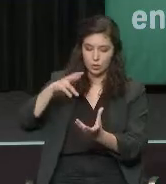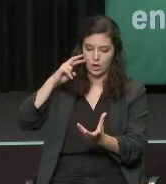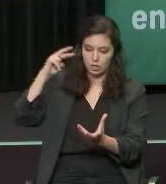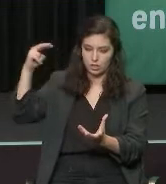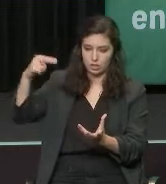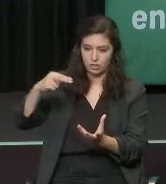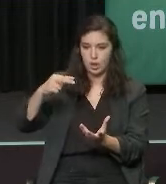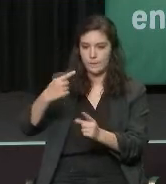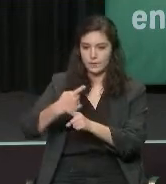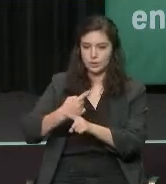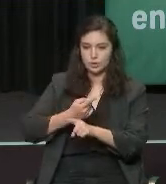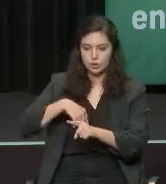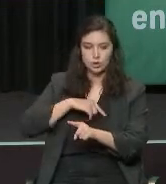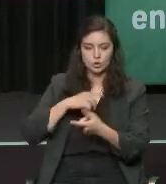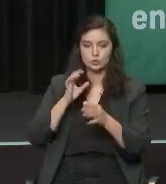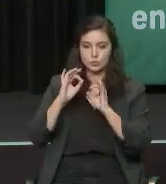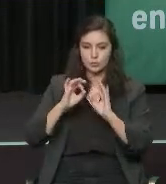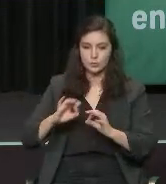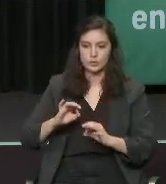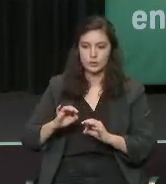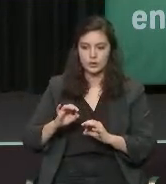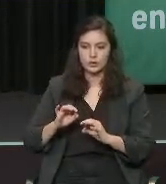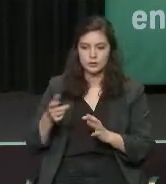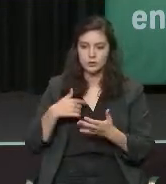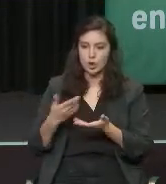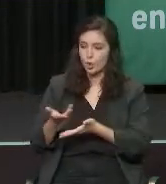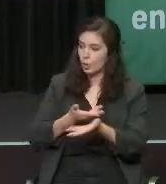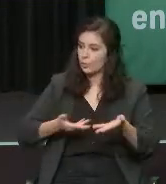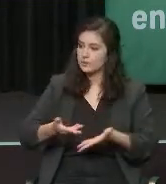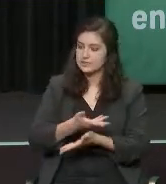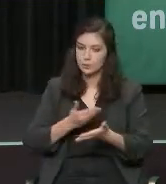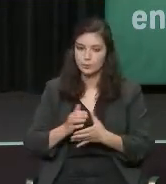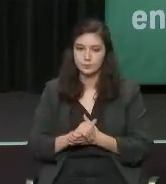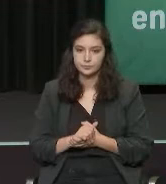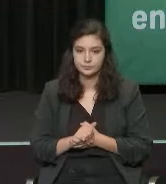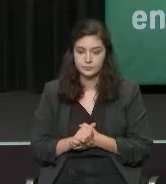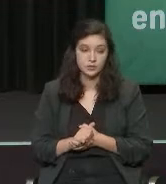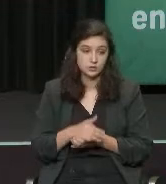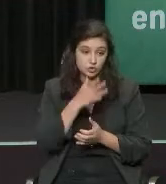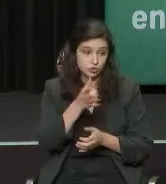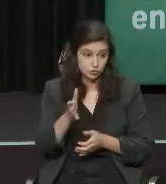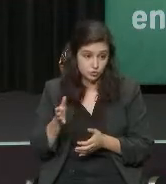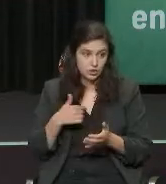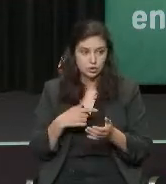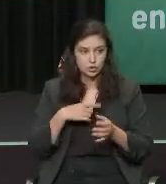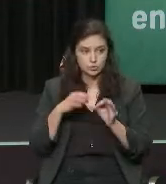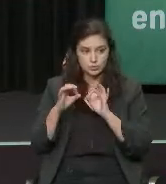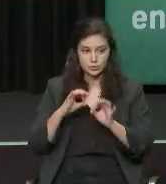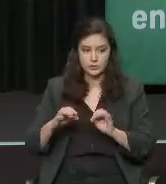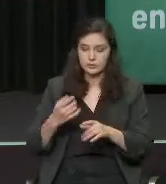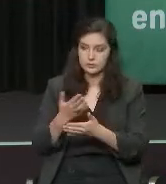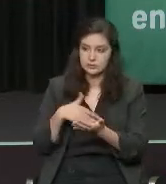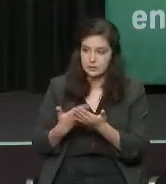E a observação da Terra é um dos campos em que estamos a preparar a nossa cooperação. Tal como disse,